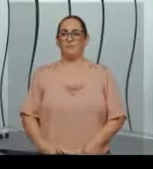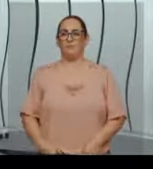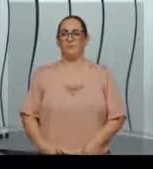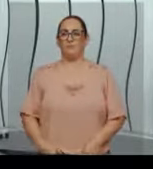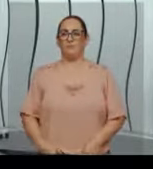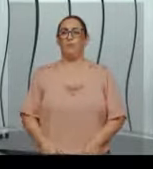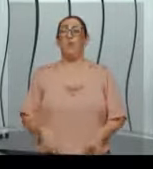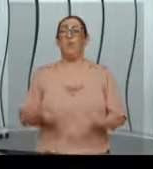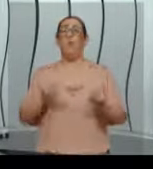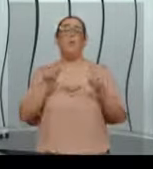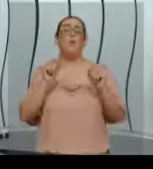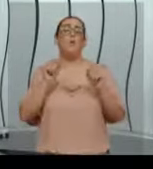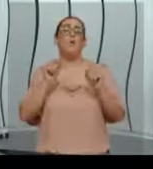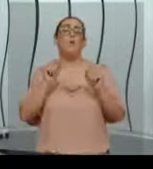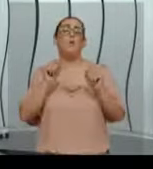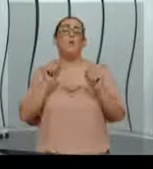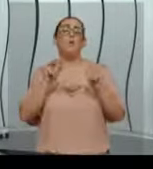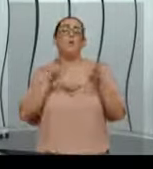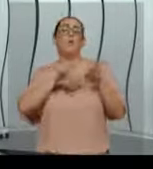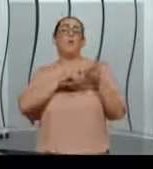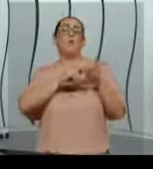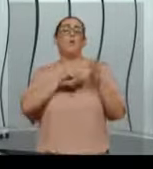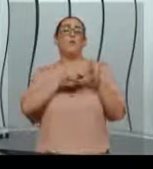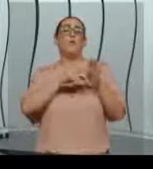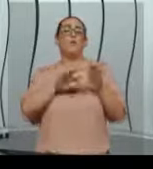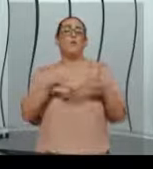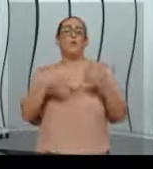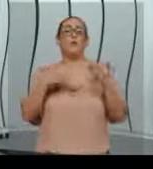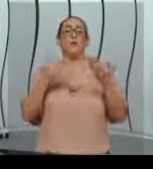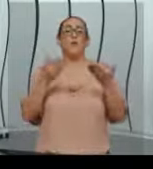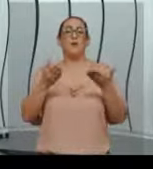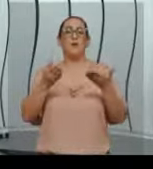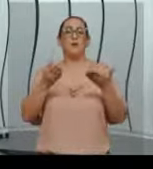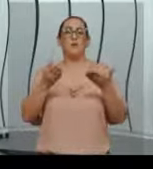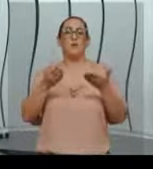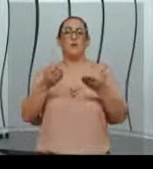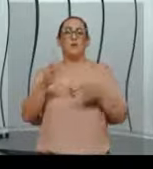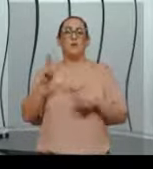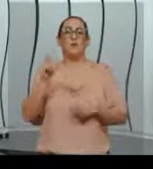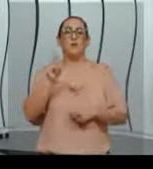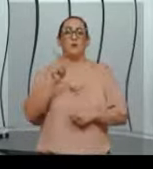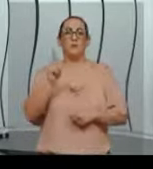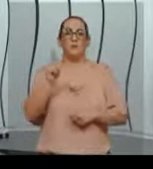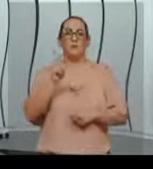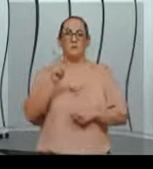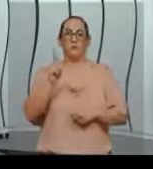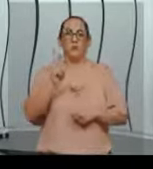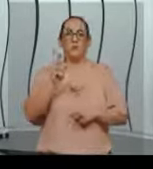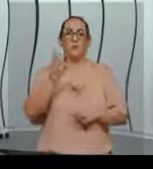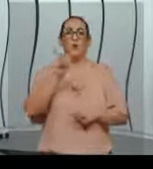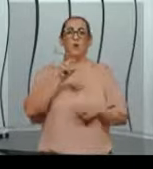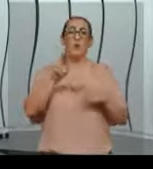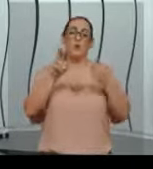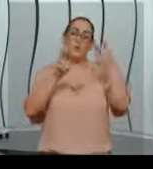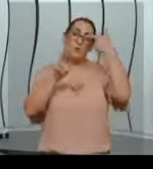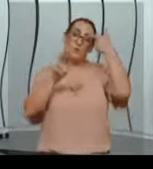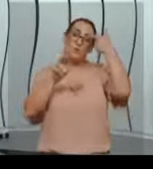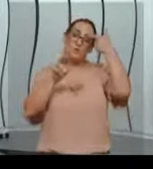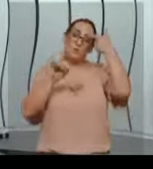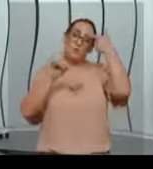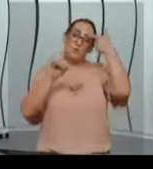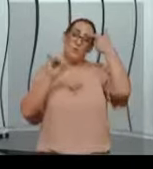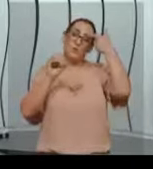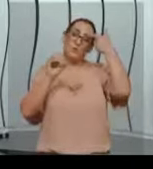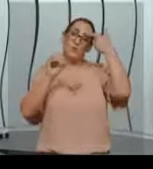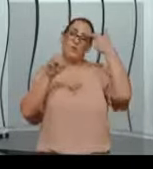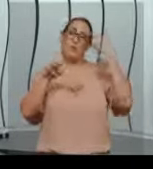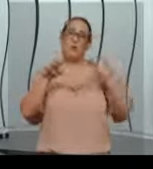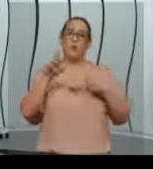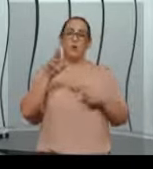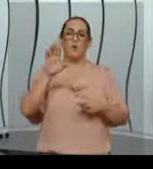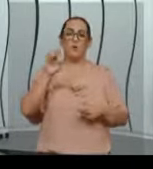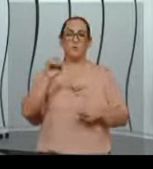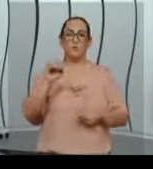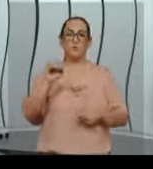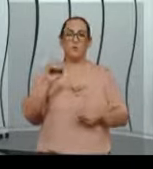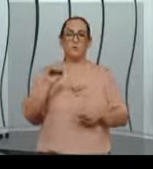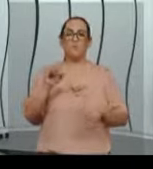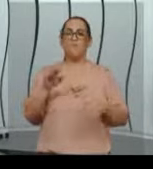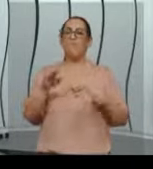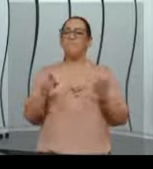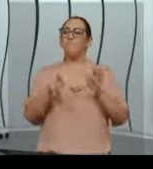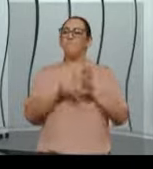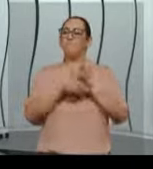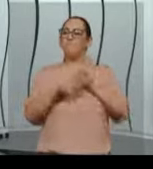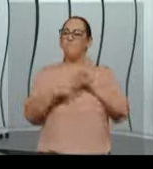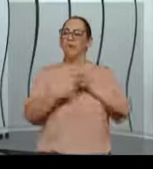O que seria, então, os isômeros geométricos ou a isomeria geométrica? Então, são isômeros que vão